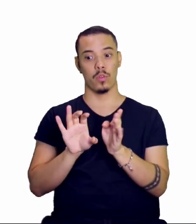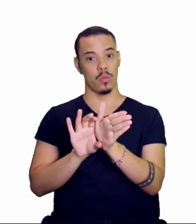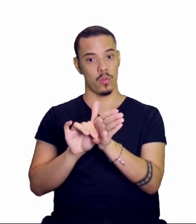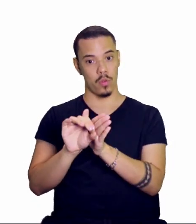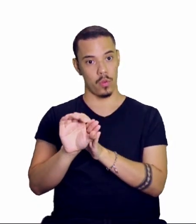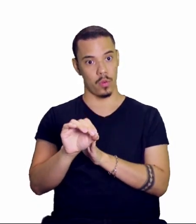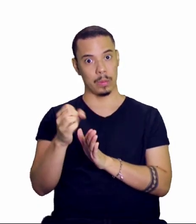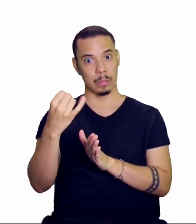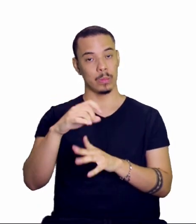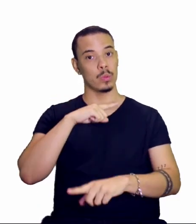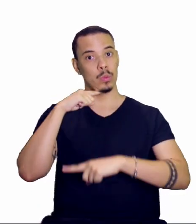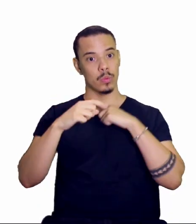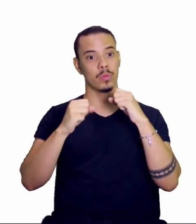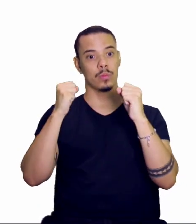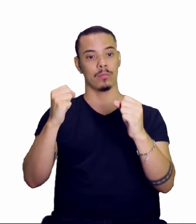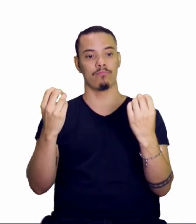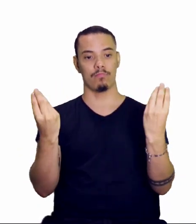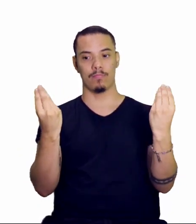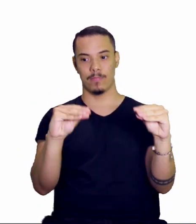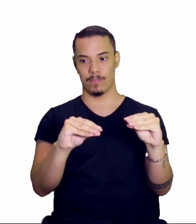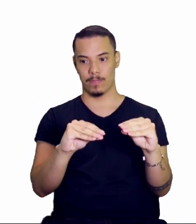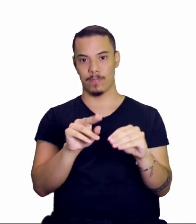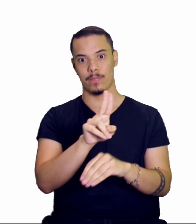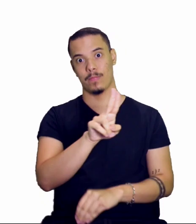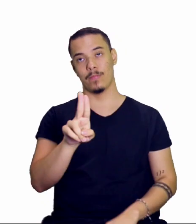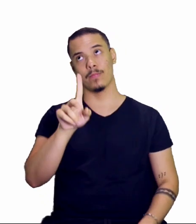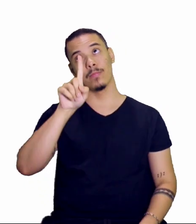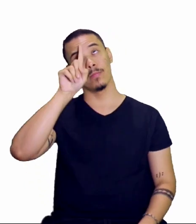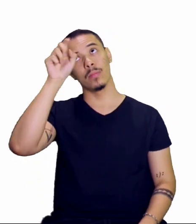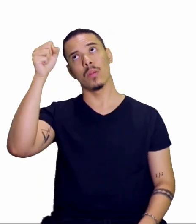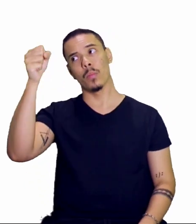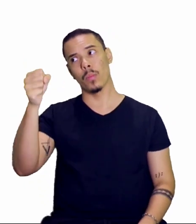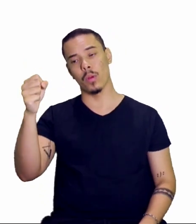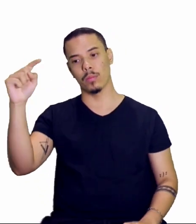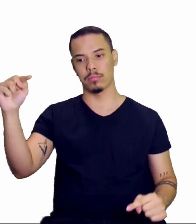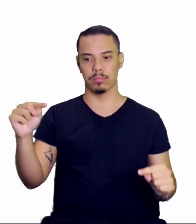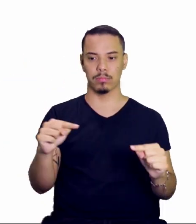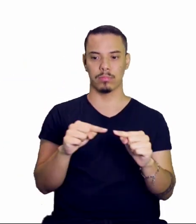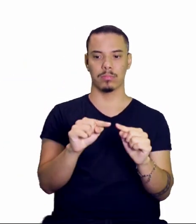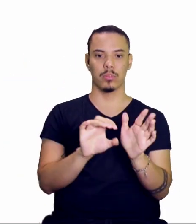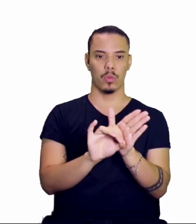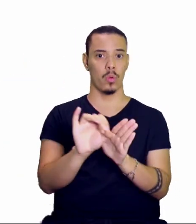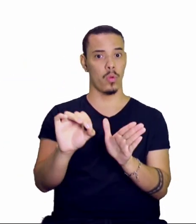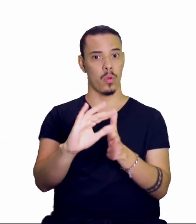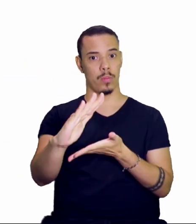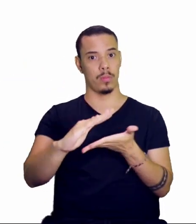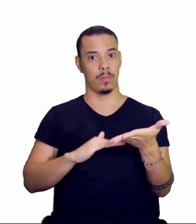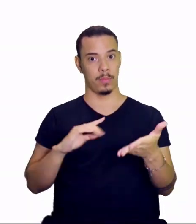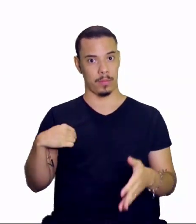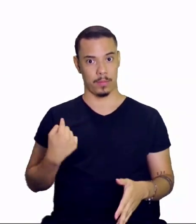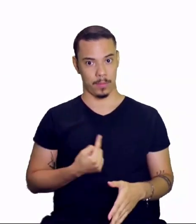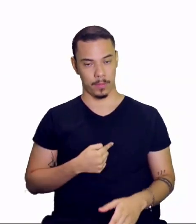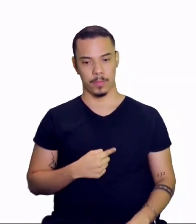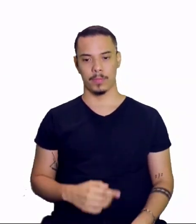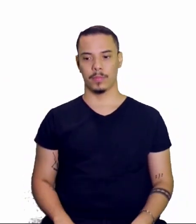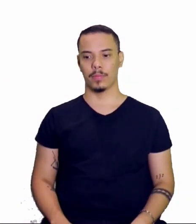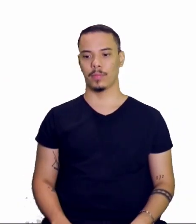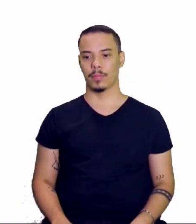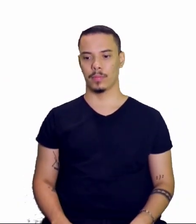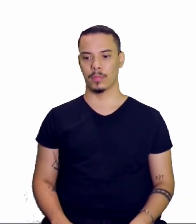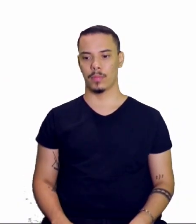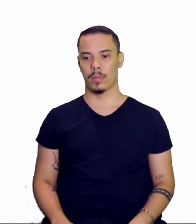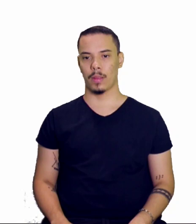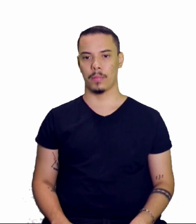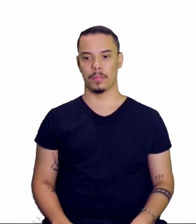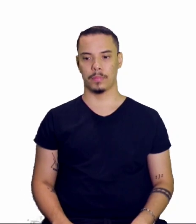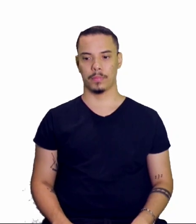uma dúvida aí de algum nome que pensou, pode ser ou não, ou manda pra gente. Vamos Manda lá, pra então. gente também. Olha só. Olha que